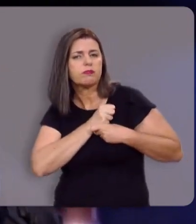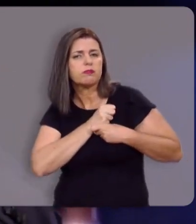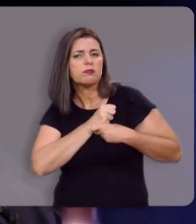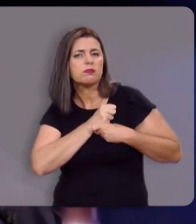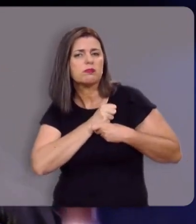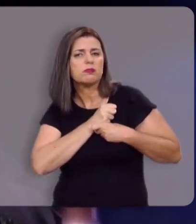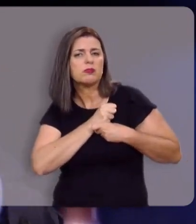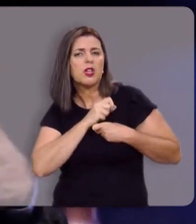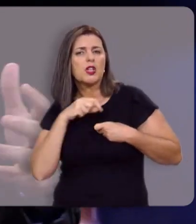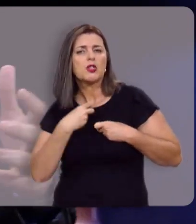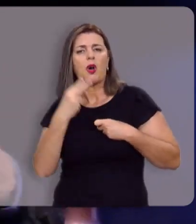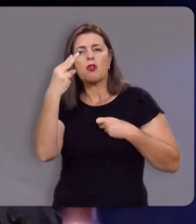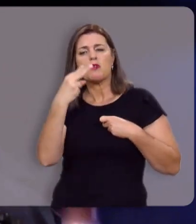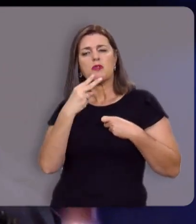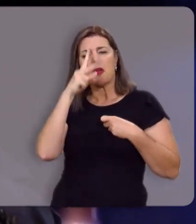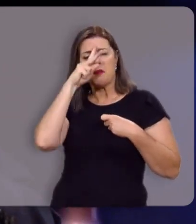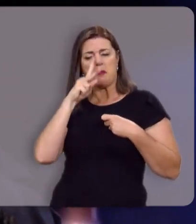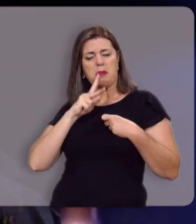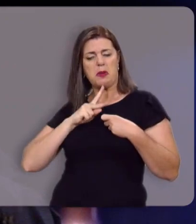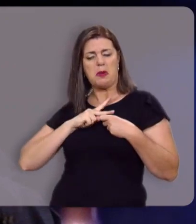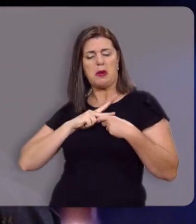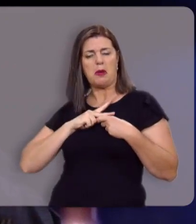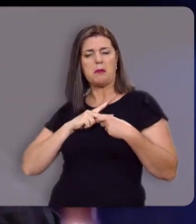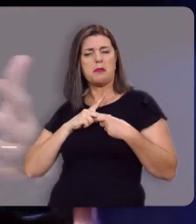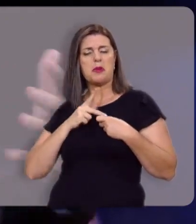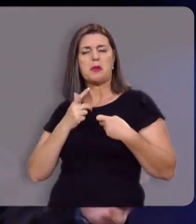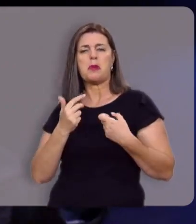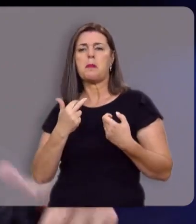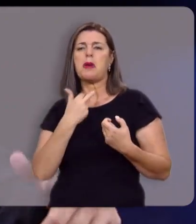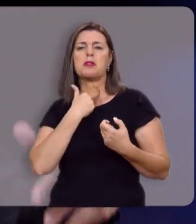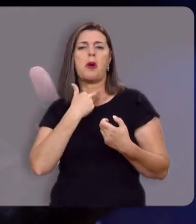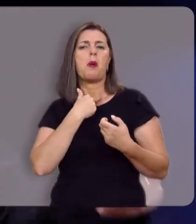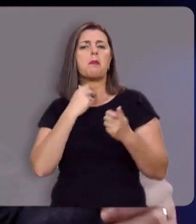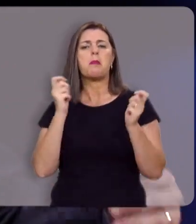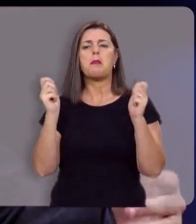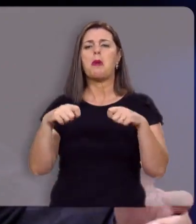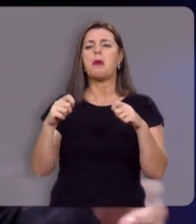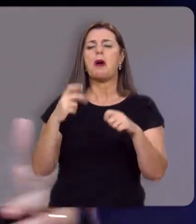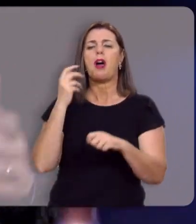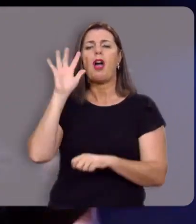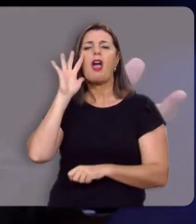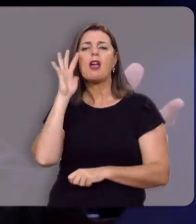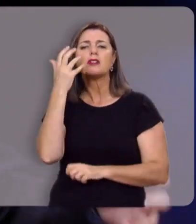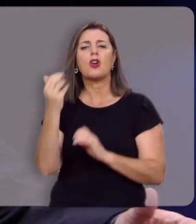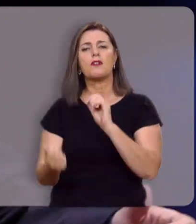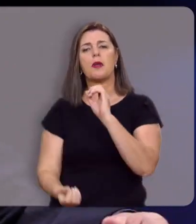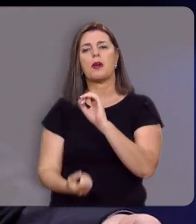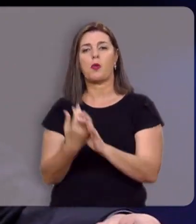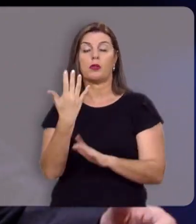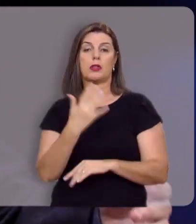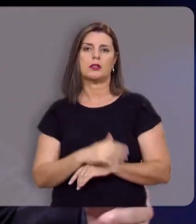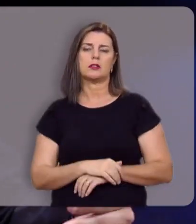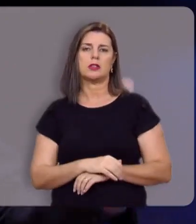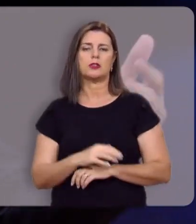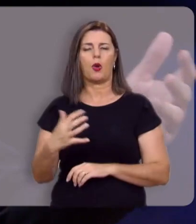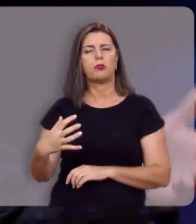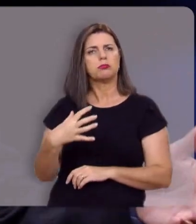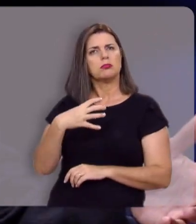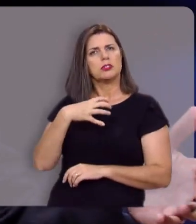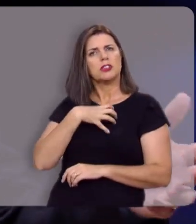angustiado e nos vemos então sem qualquer possibilidade de resolver tal situação ou de